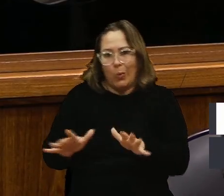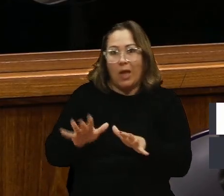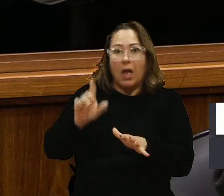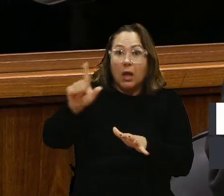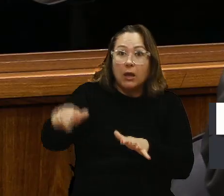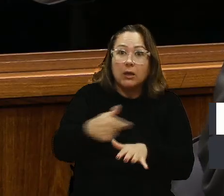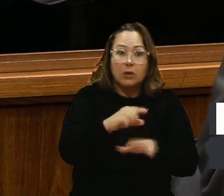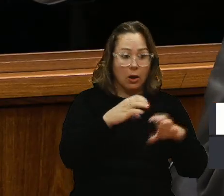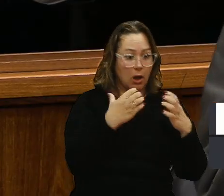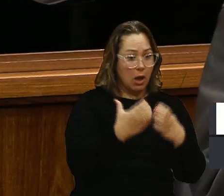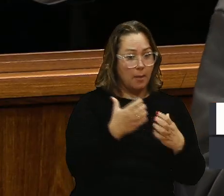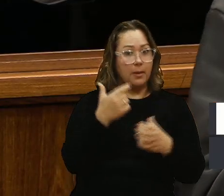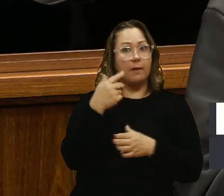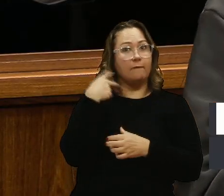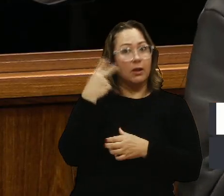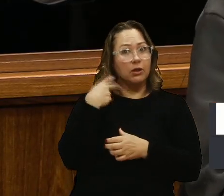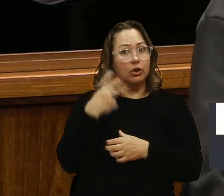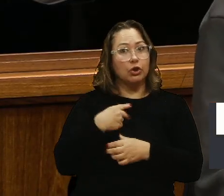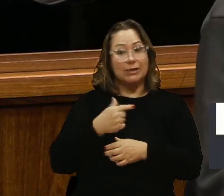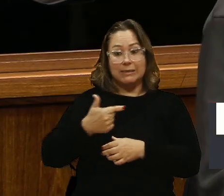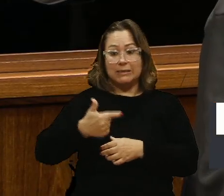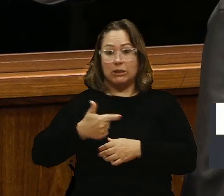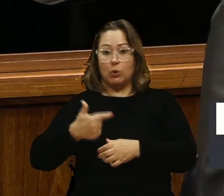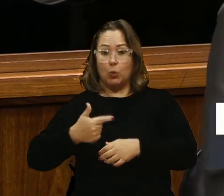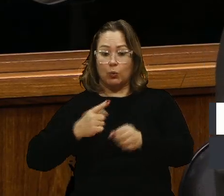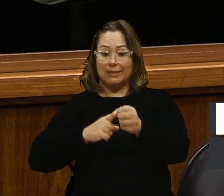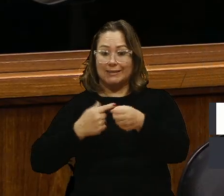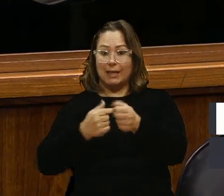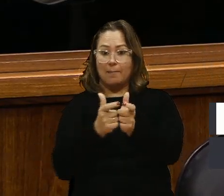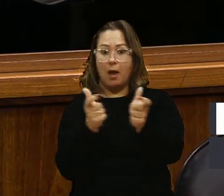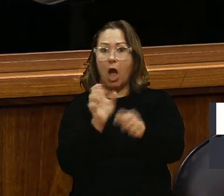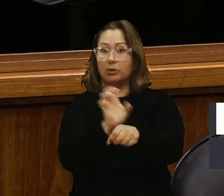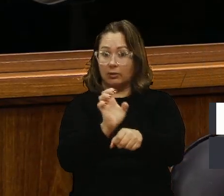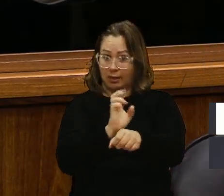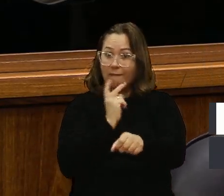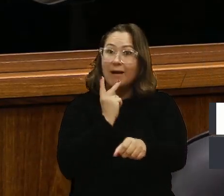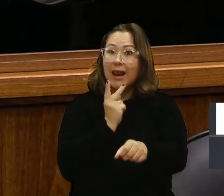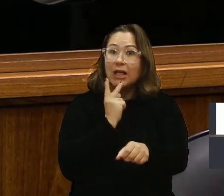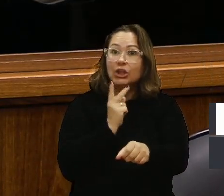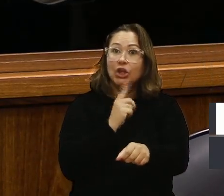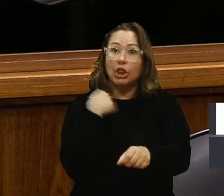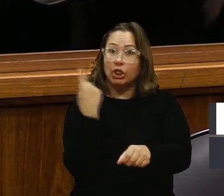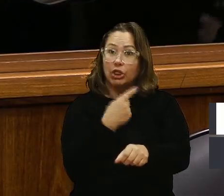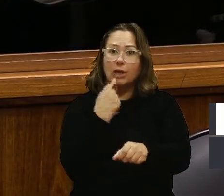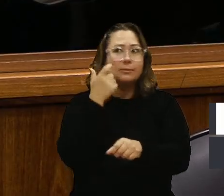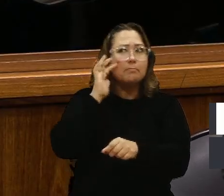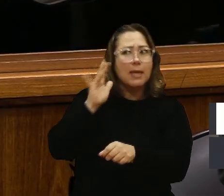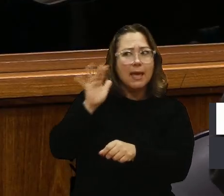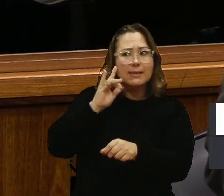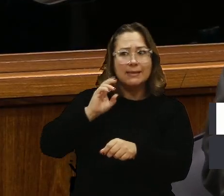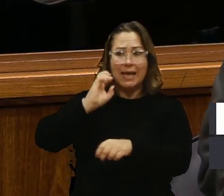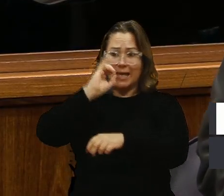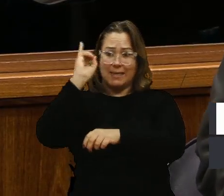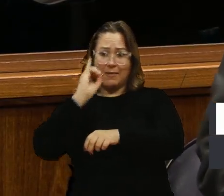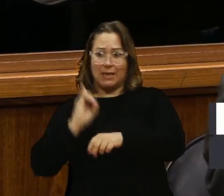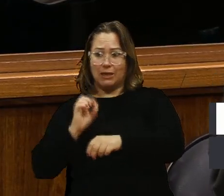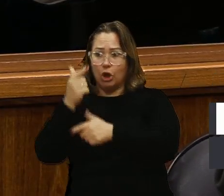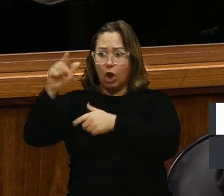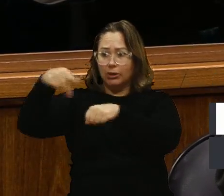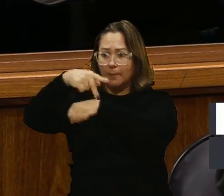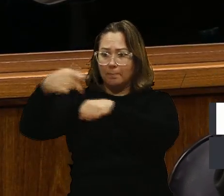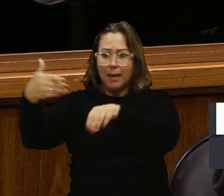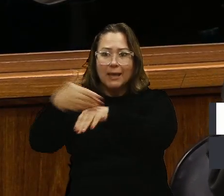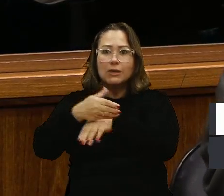segunda maior cidade do estado está dizendo? Que a gente acha que imigrante só serve